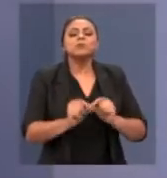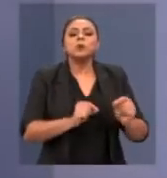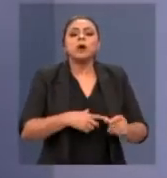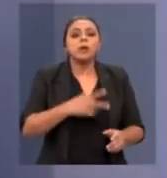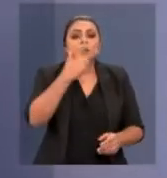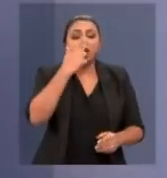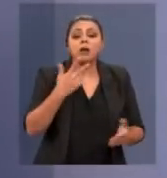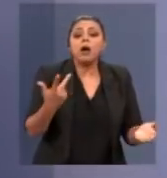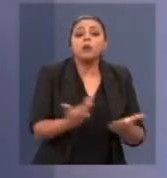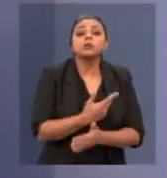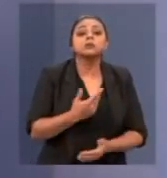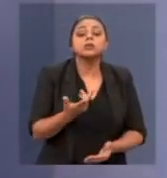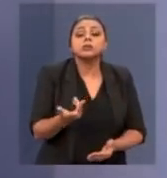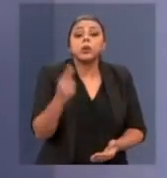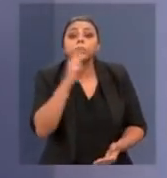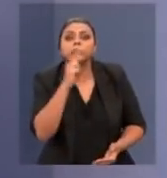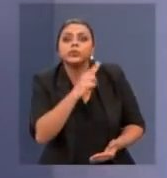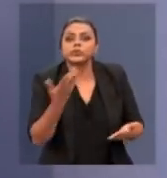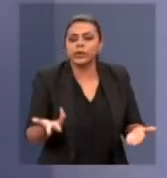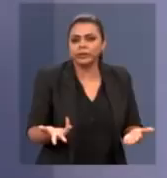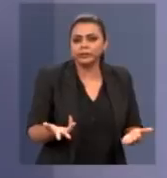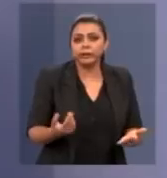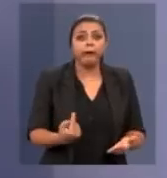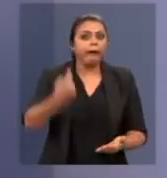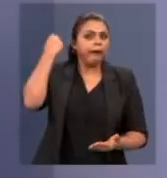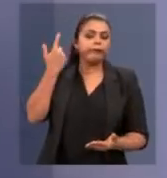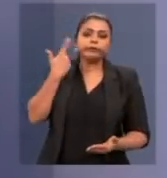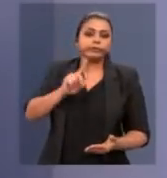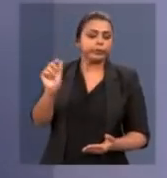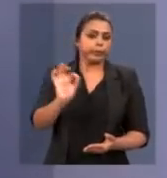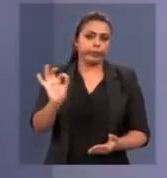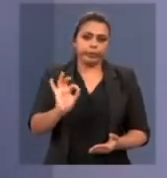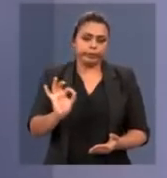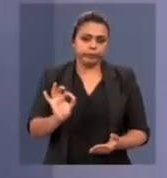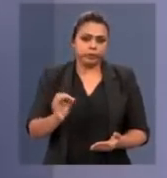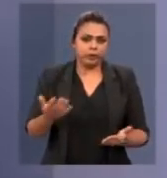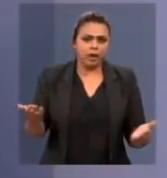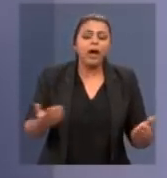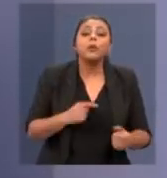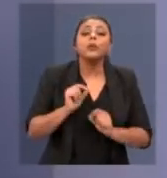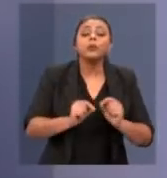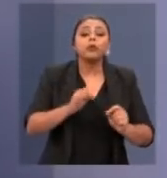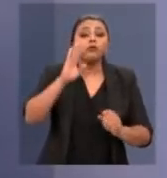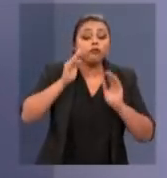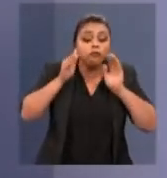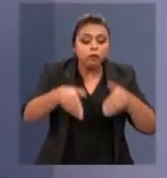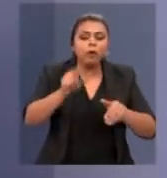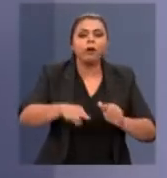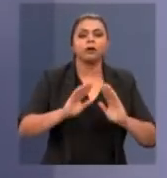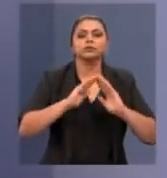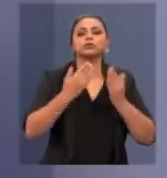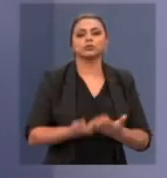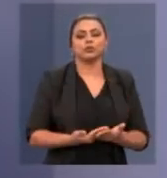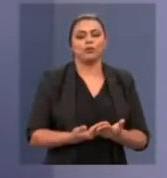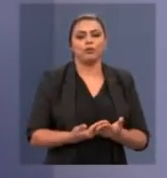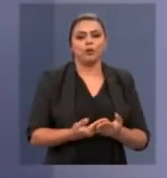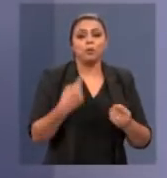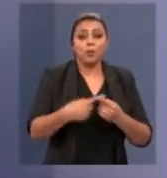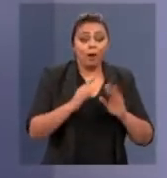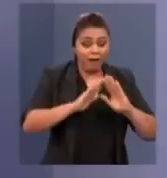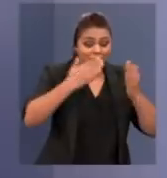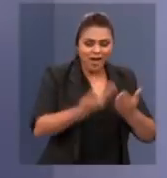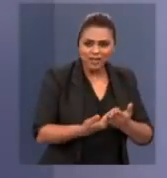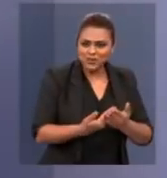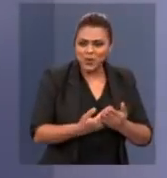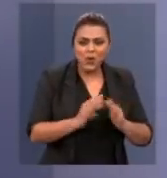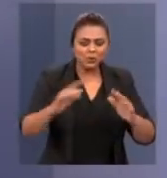consequência do problema é que eles não cruze não corrigir que é o que a escola de qualidade a escola tem que ser mais atrativa